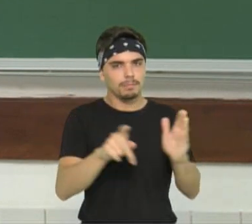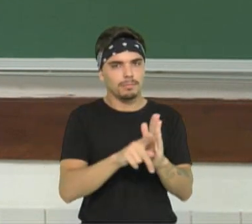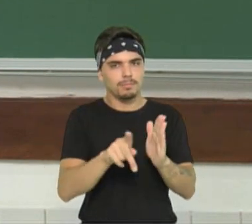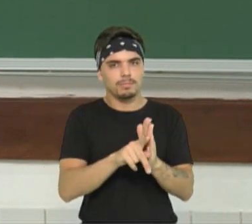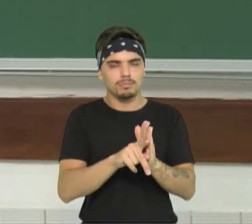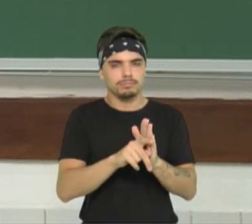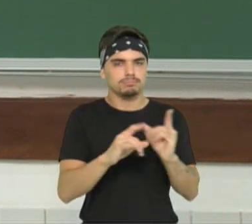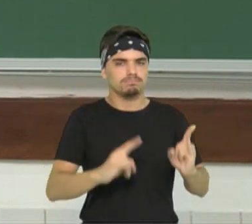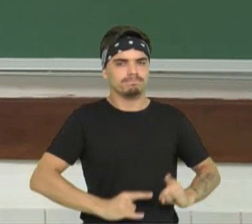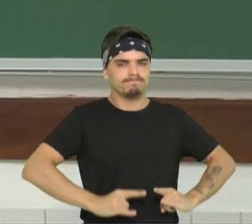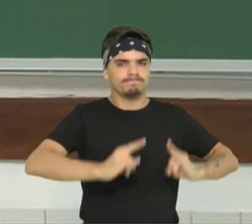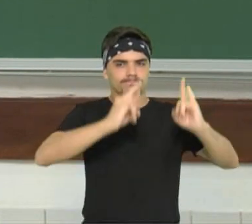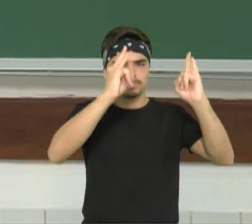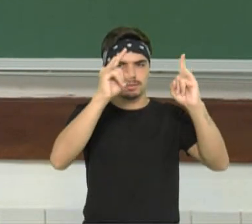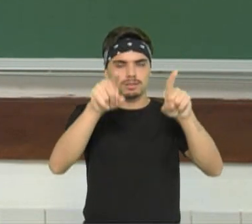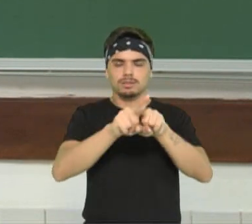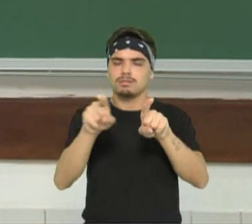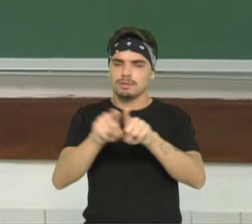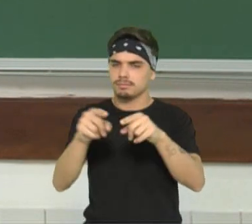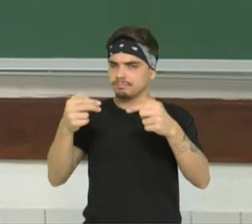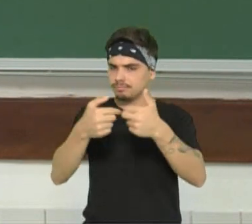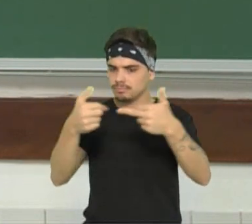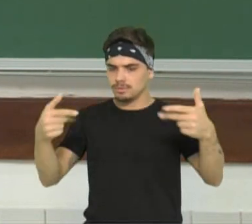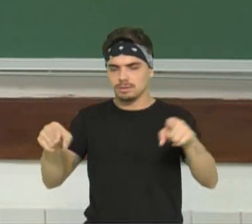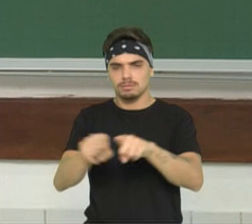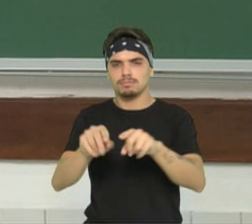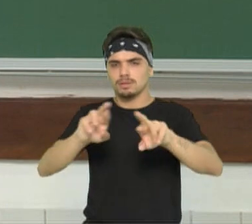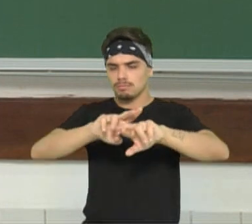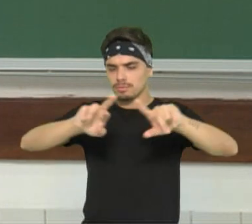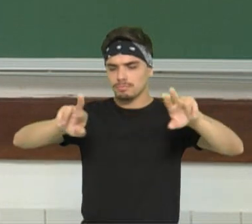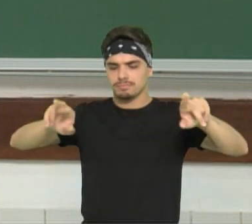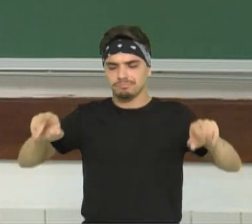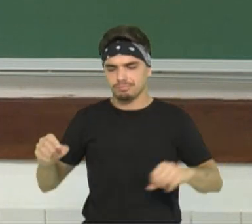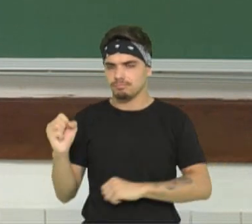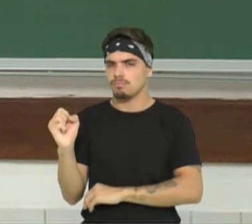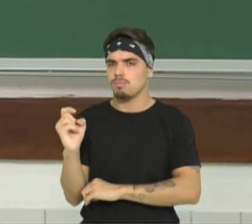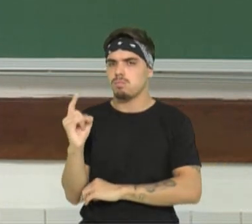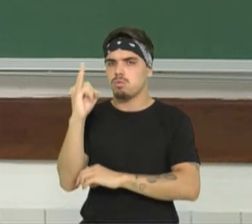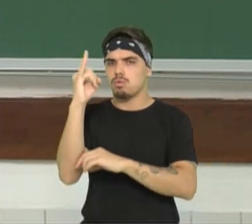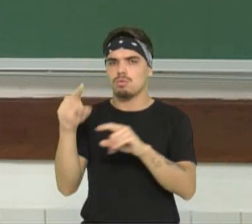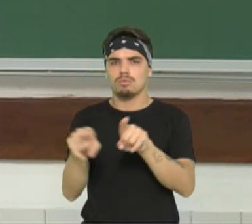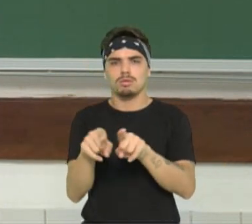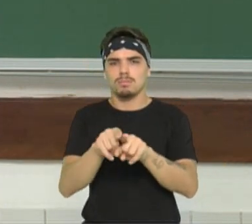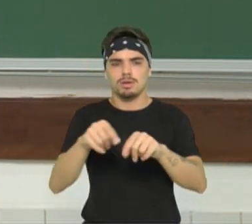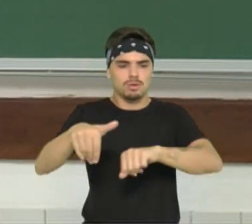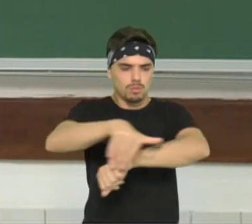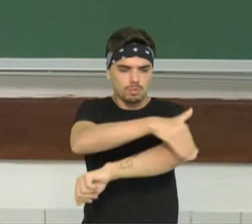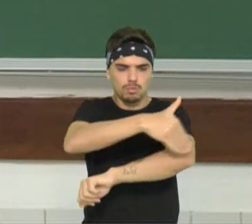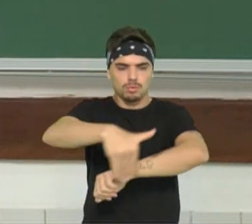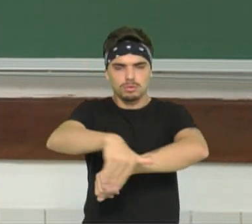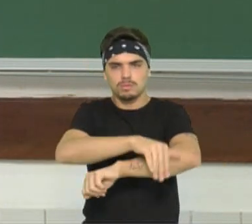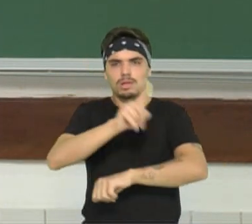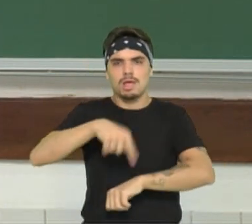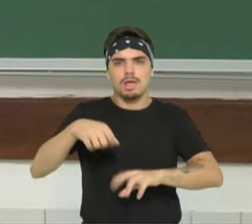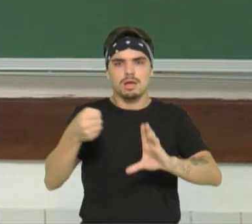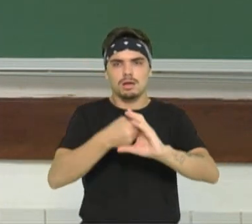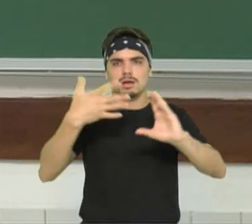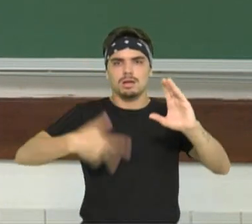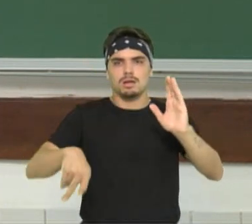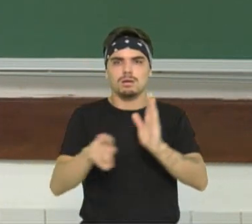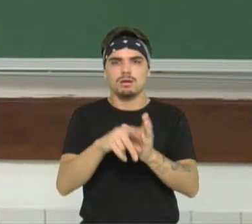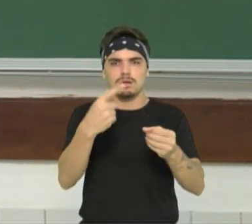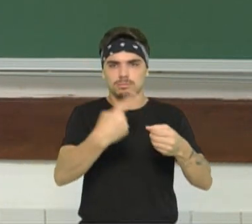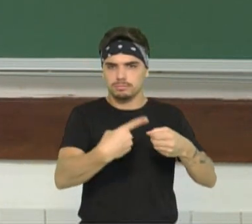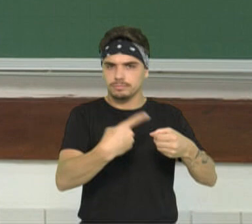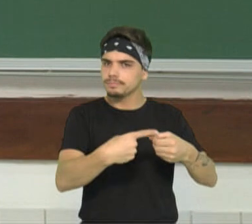dos empreendimentos imobiliários, dos diferentes prédios, do asfalto, isso é o que caracteriza um